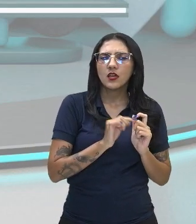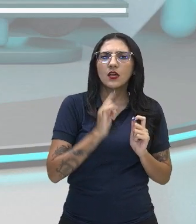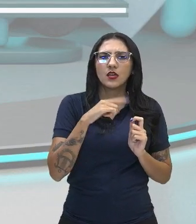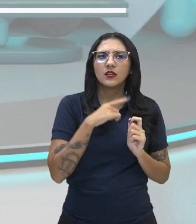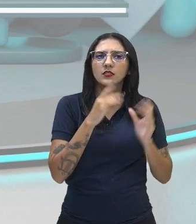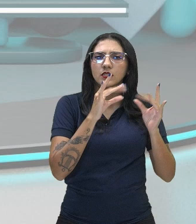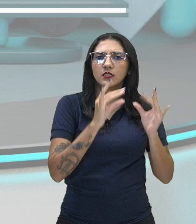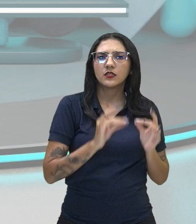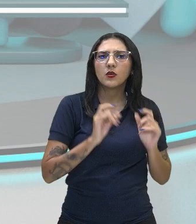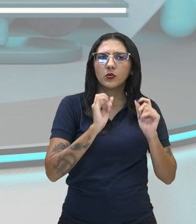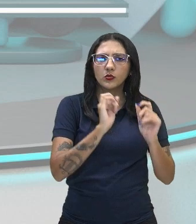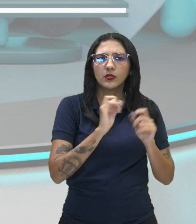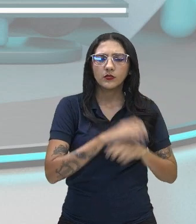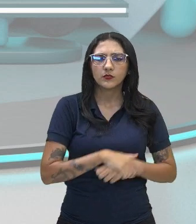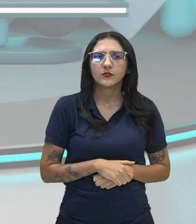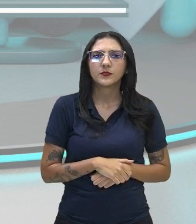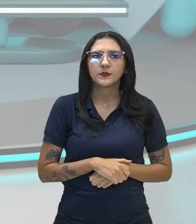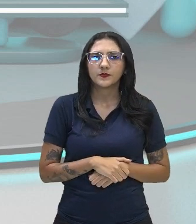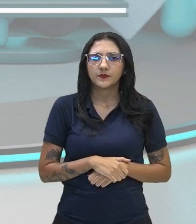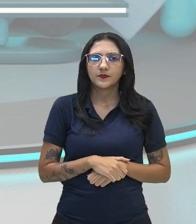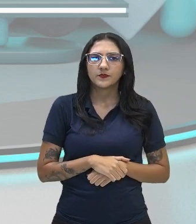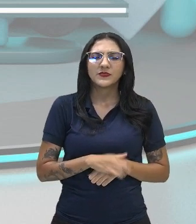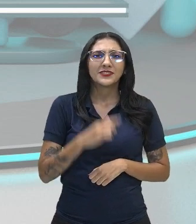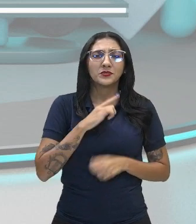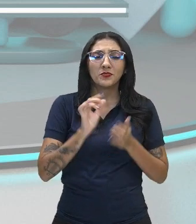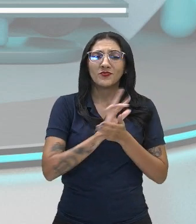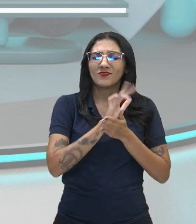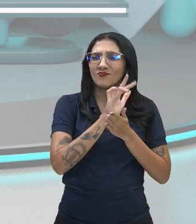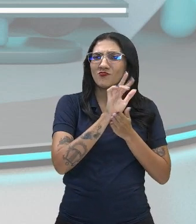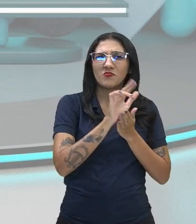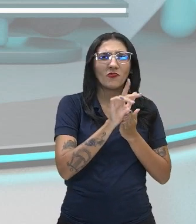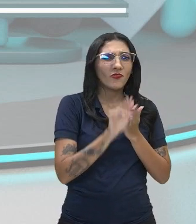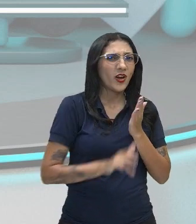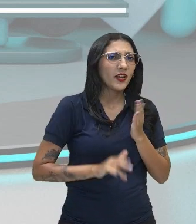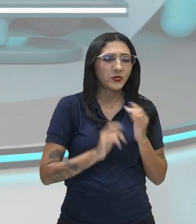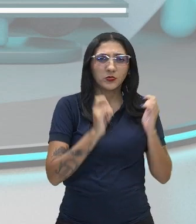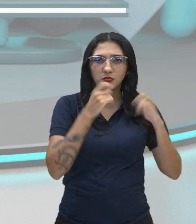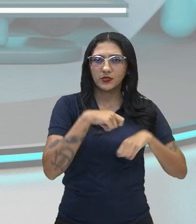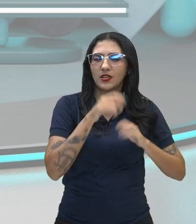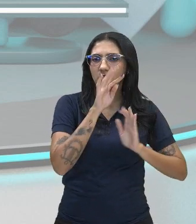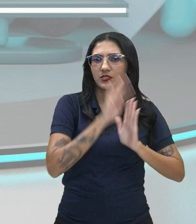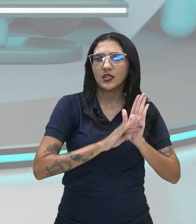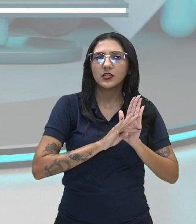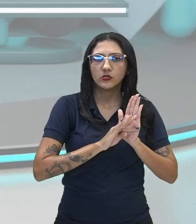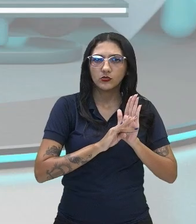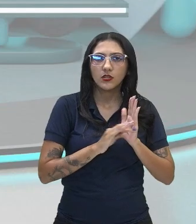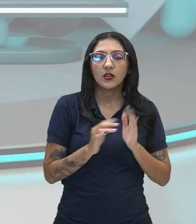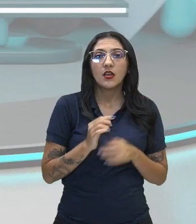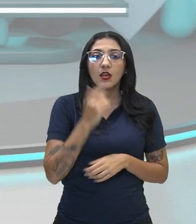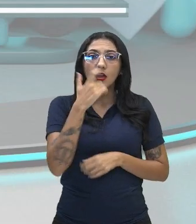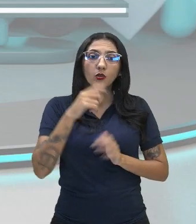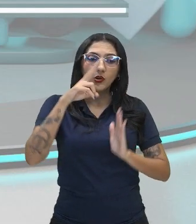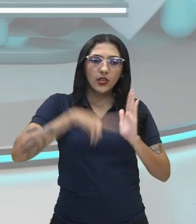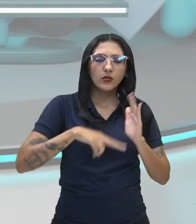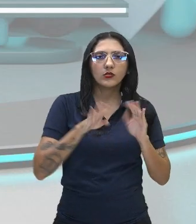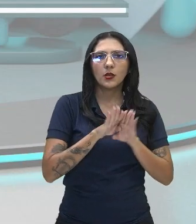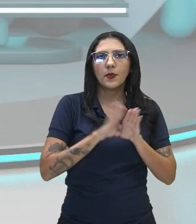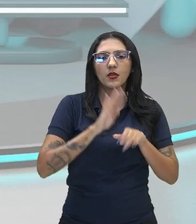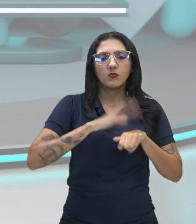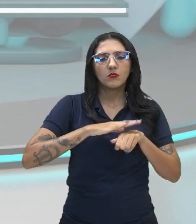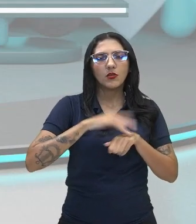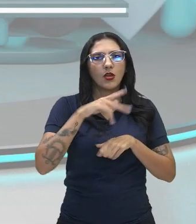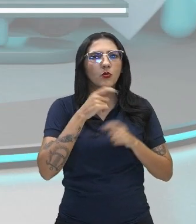vai constituir numa infinidade de texto. Por quê? Porque são os textos que eu leio e que eu produzo.